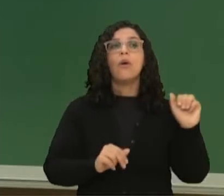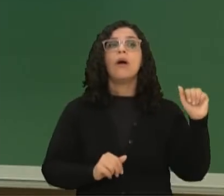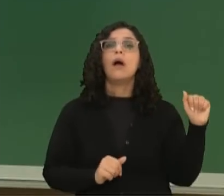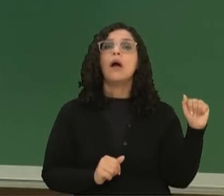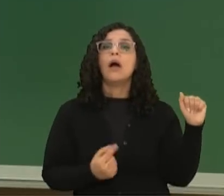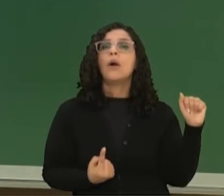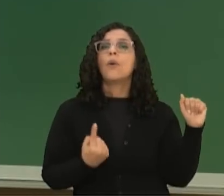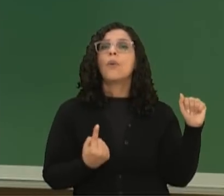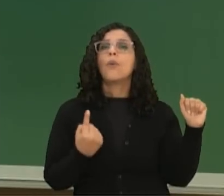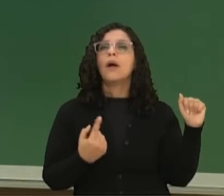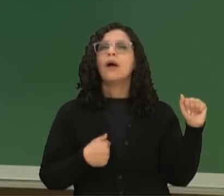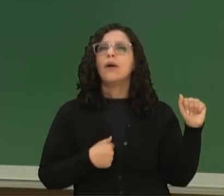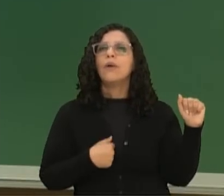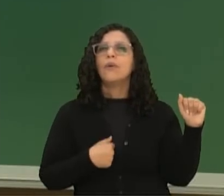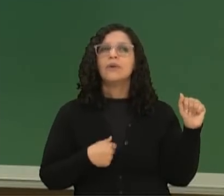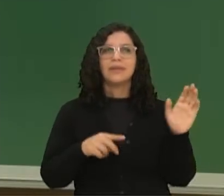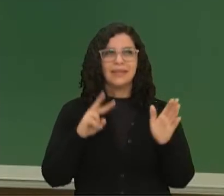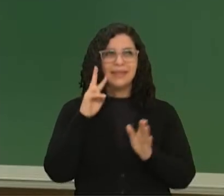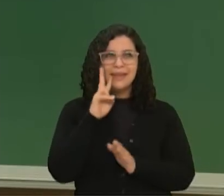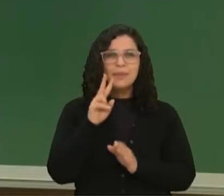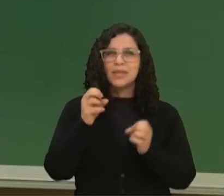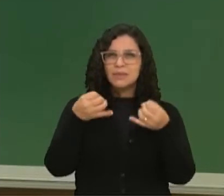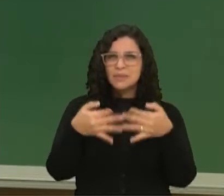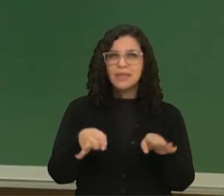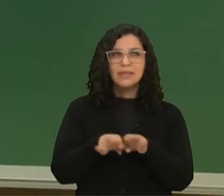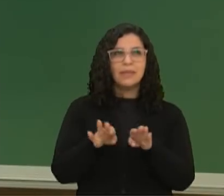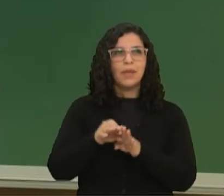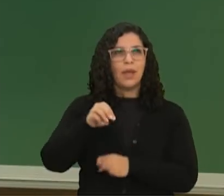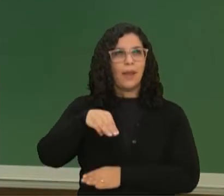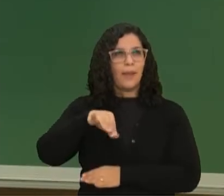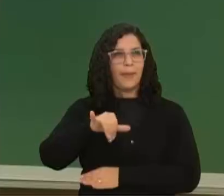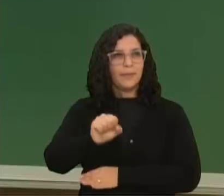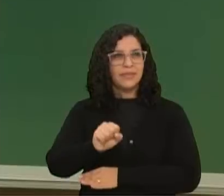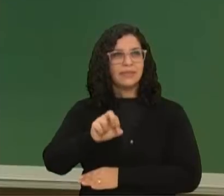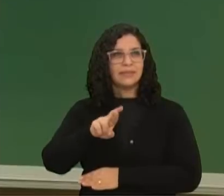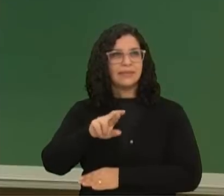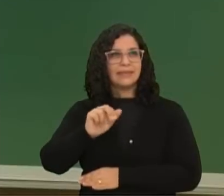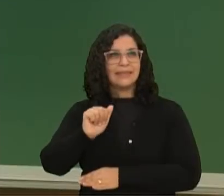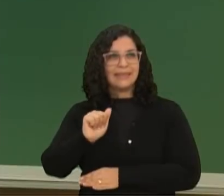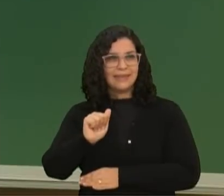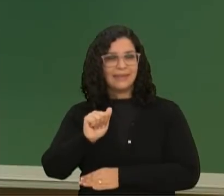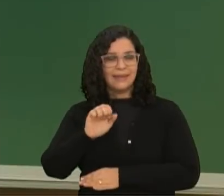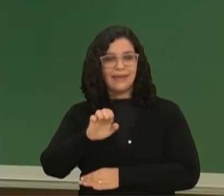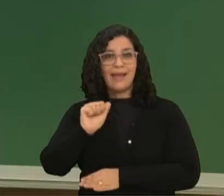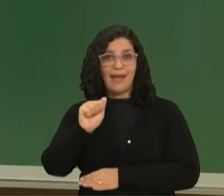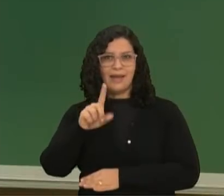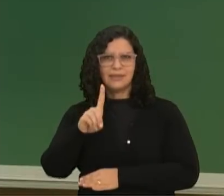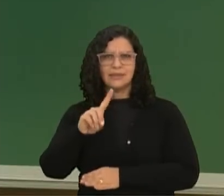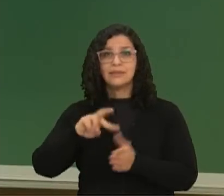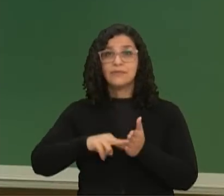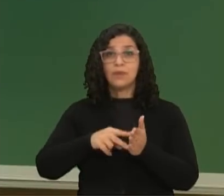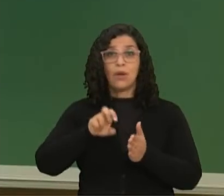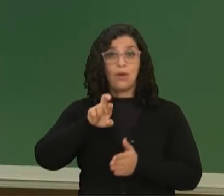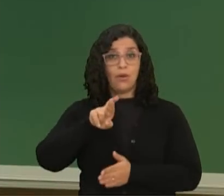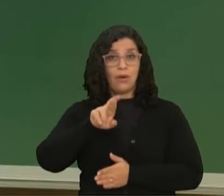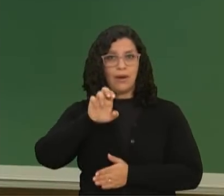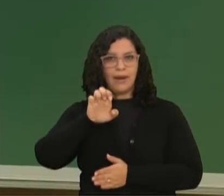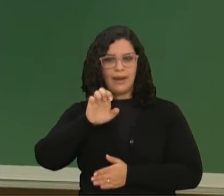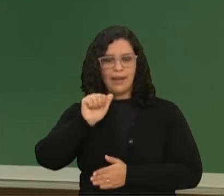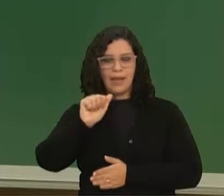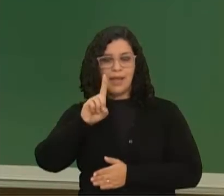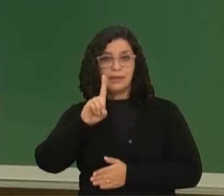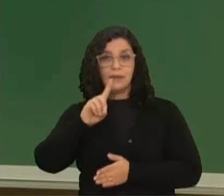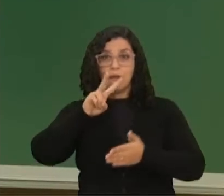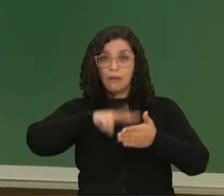Misread, já estudamos os prefixos. Lembra que os prefixos alteram, né, o significado da palavra. Então, read é ler,